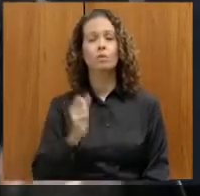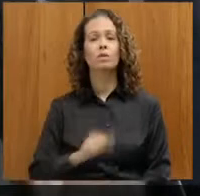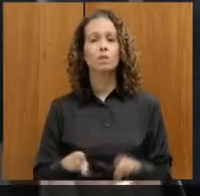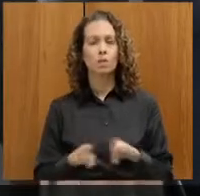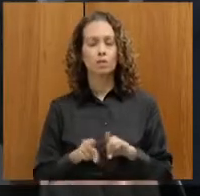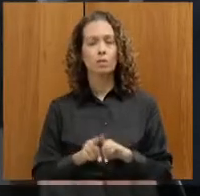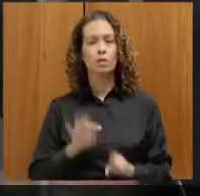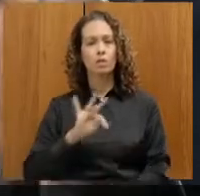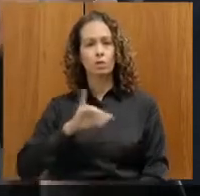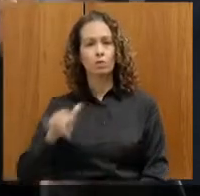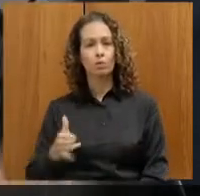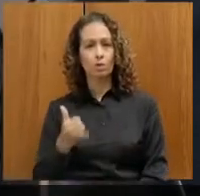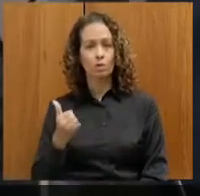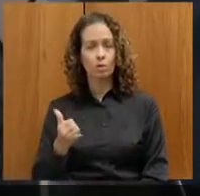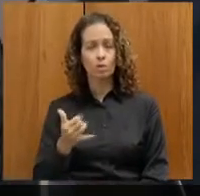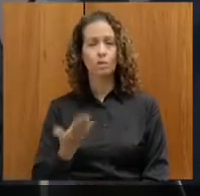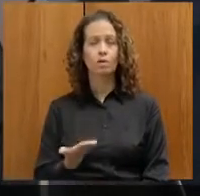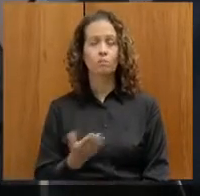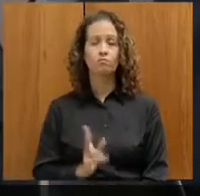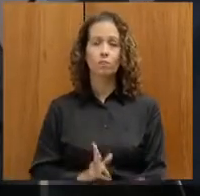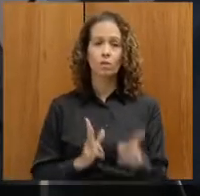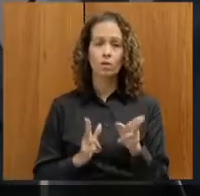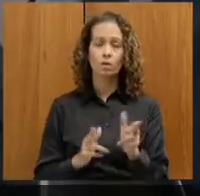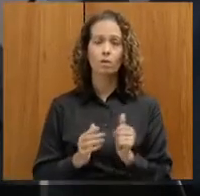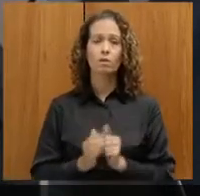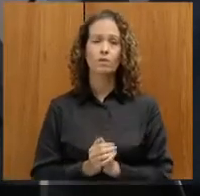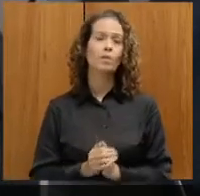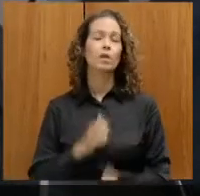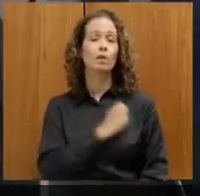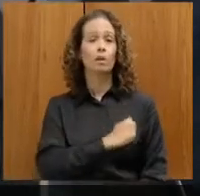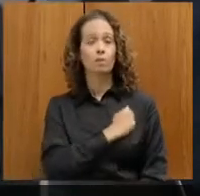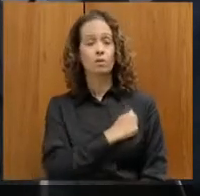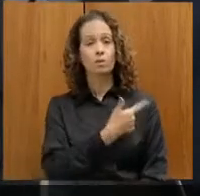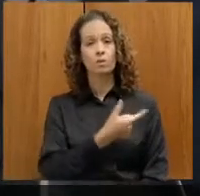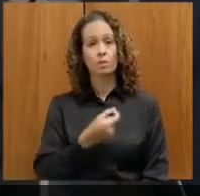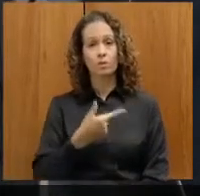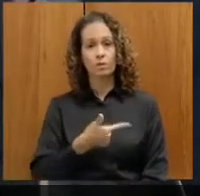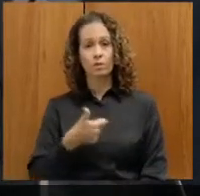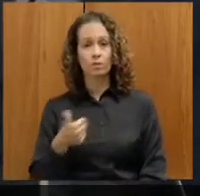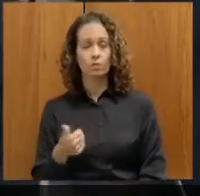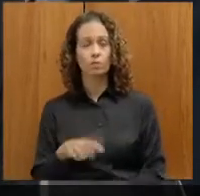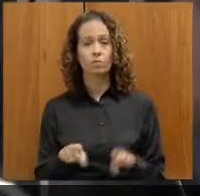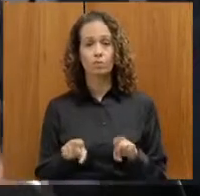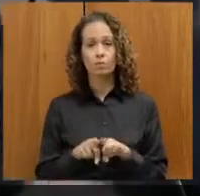TJ da mesma forma agosto 2001